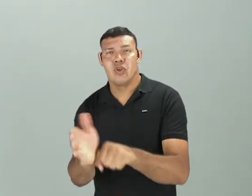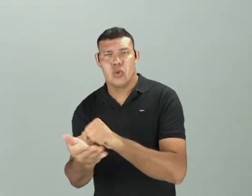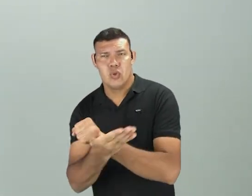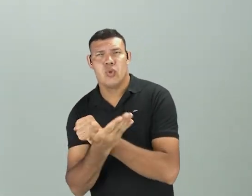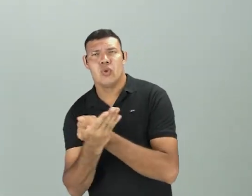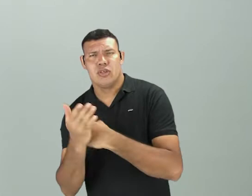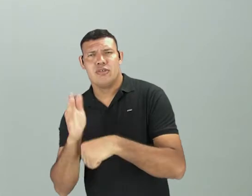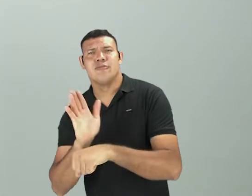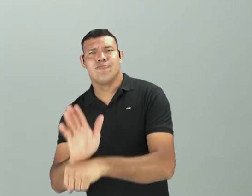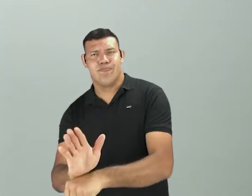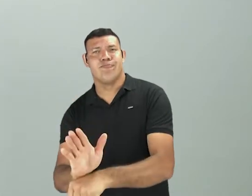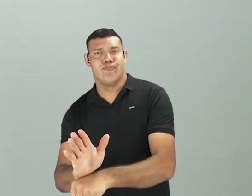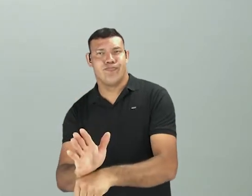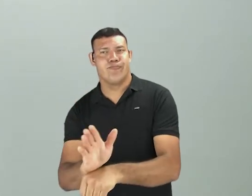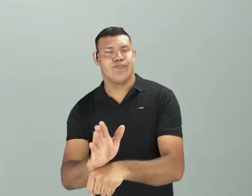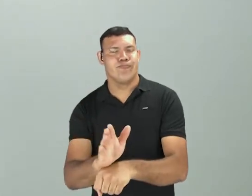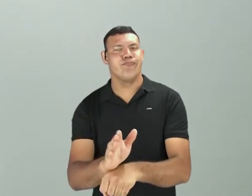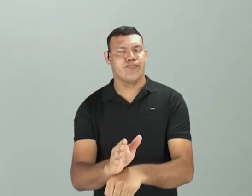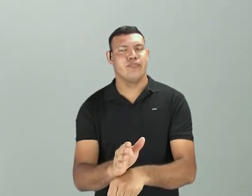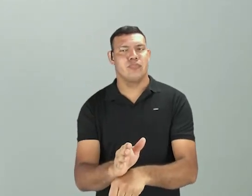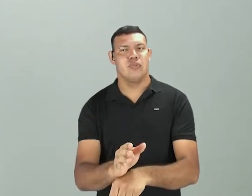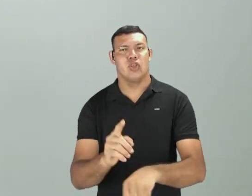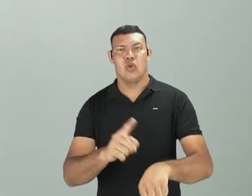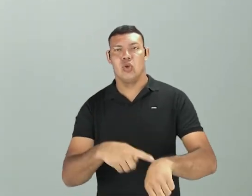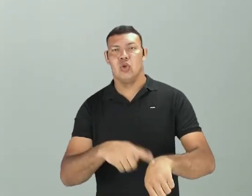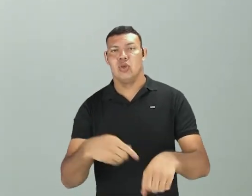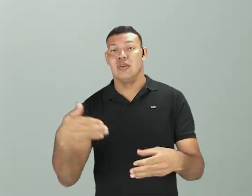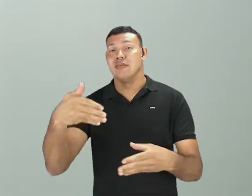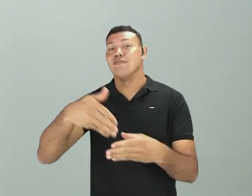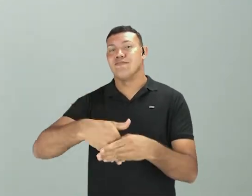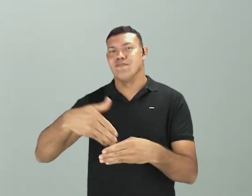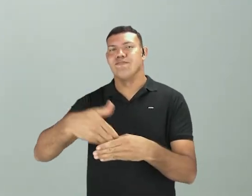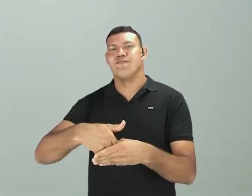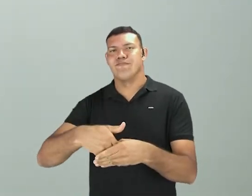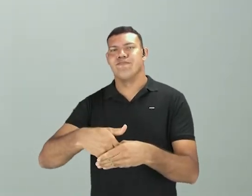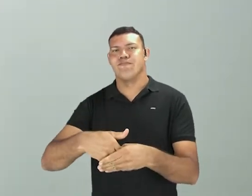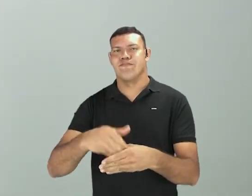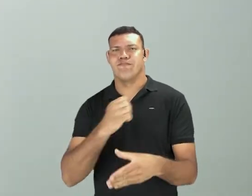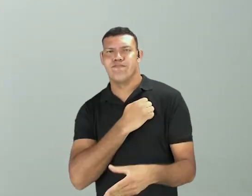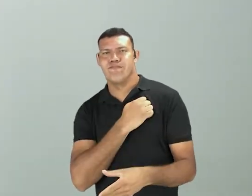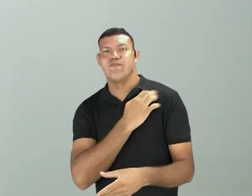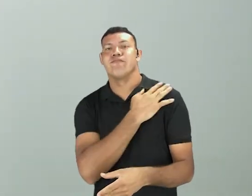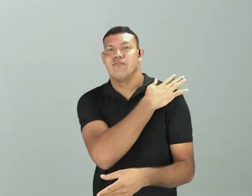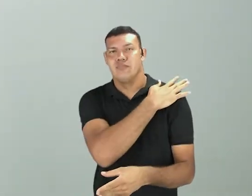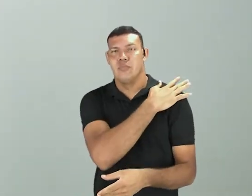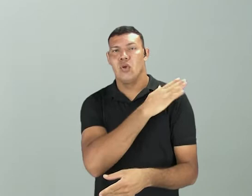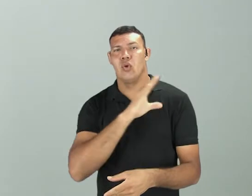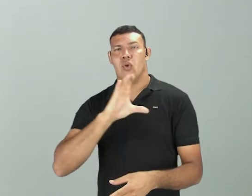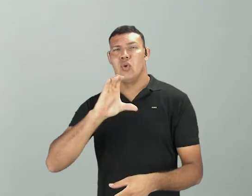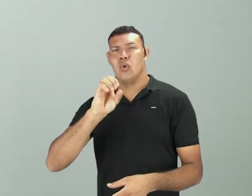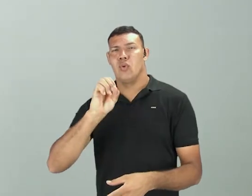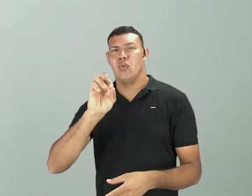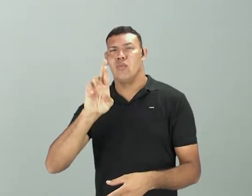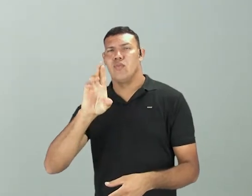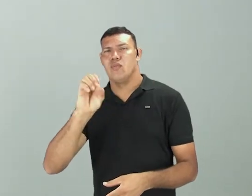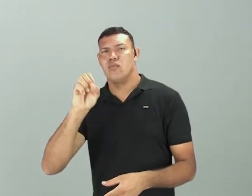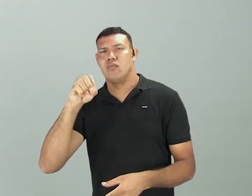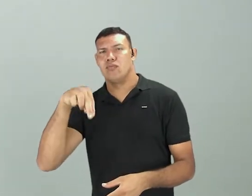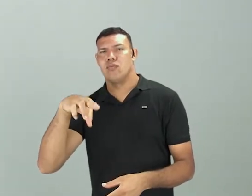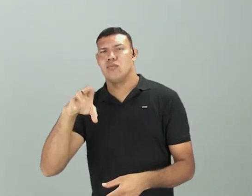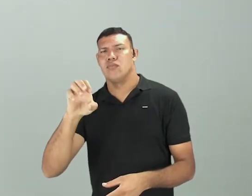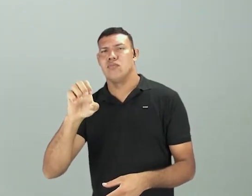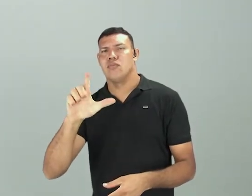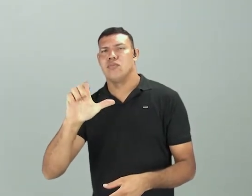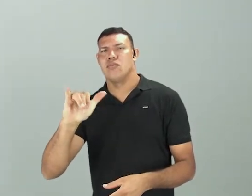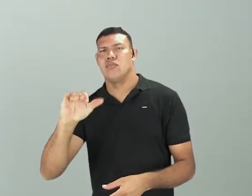cobrados principalmente aí no período eleitoral, né? Então, o coronelismo é um fenômeno da